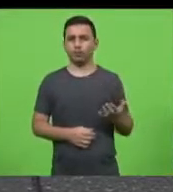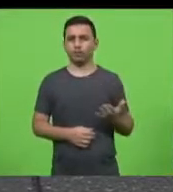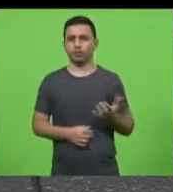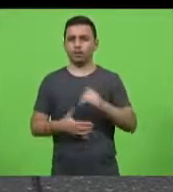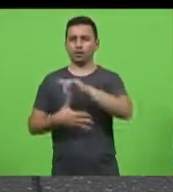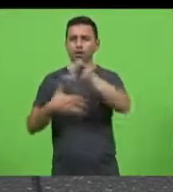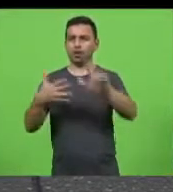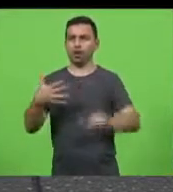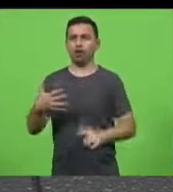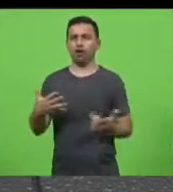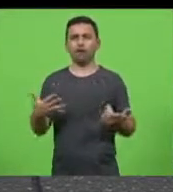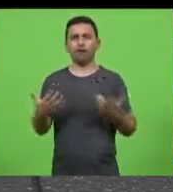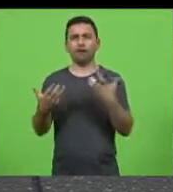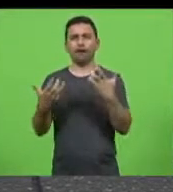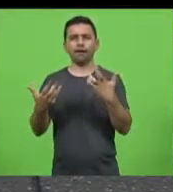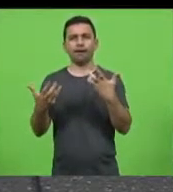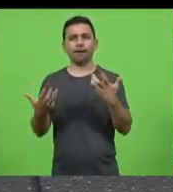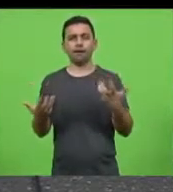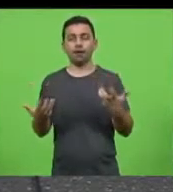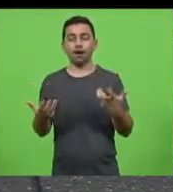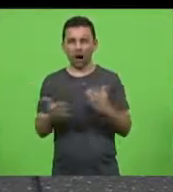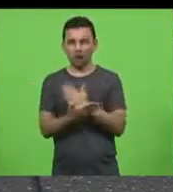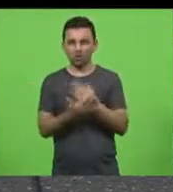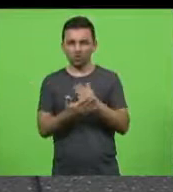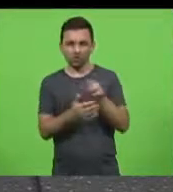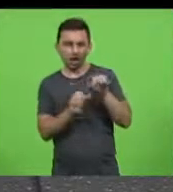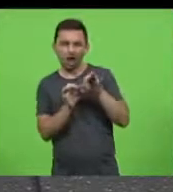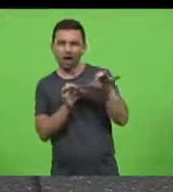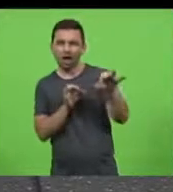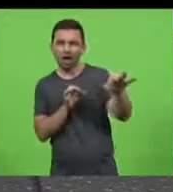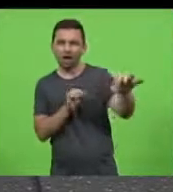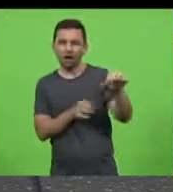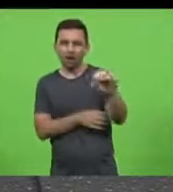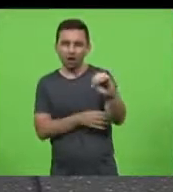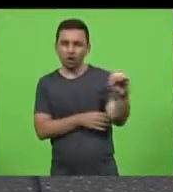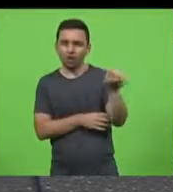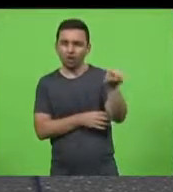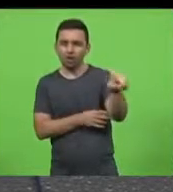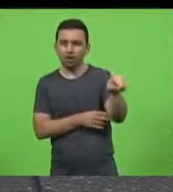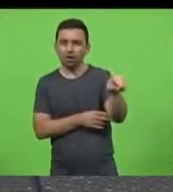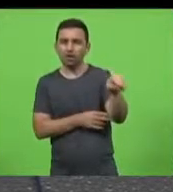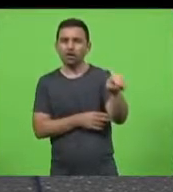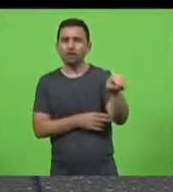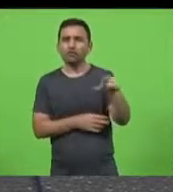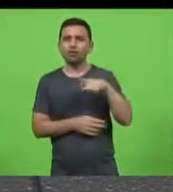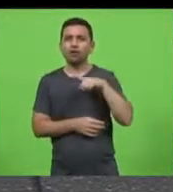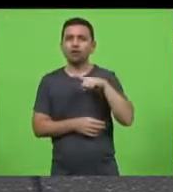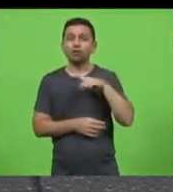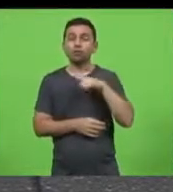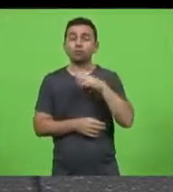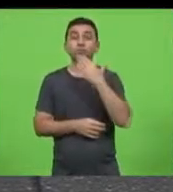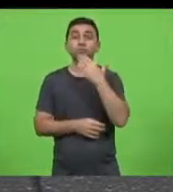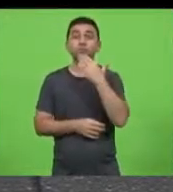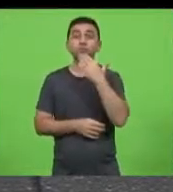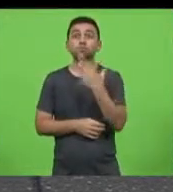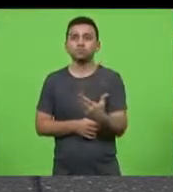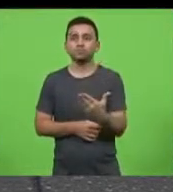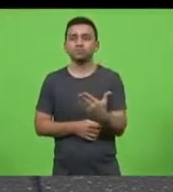nosso estado. E aí, quem está no interior frequentemente recebe pedidos